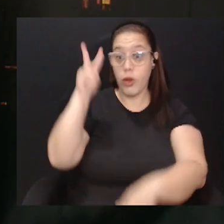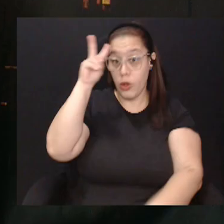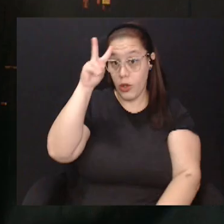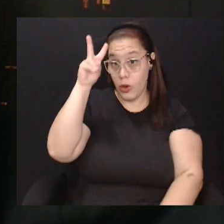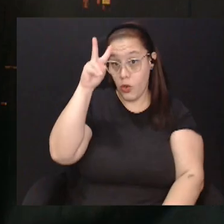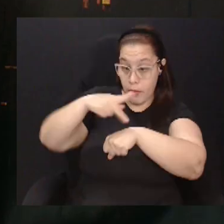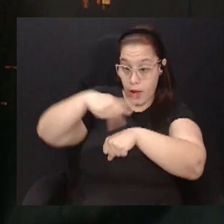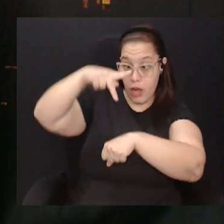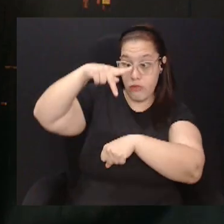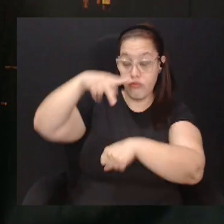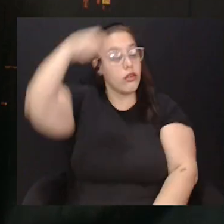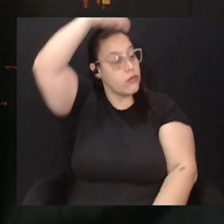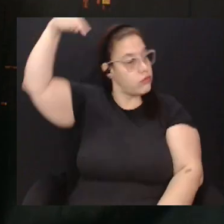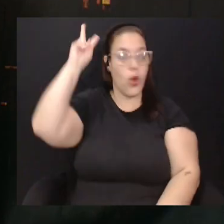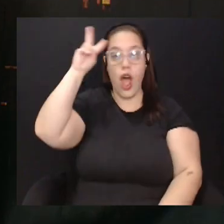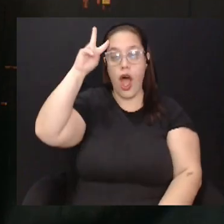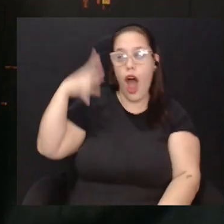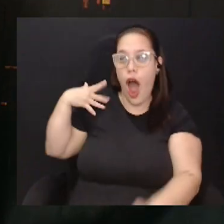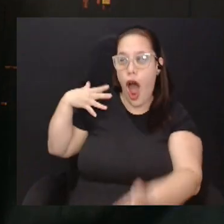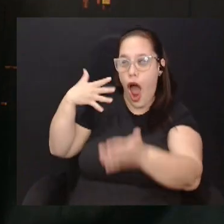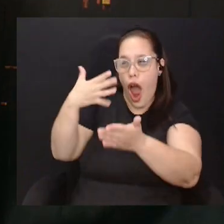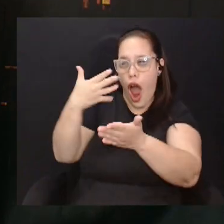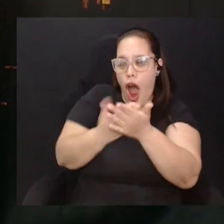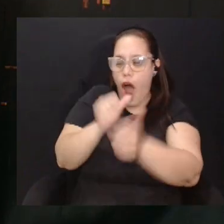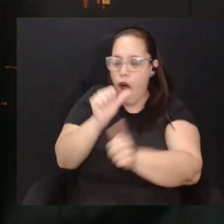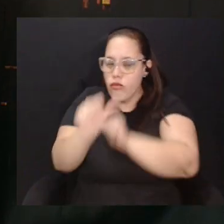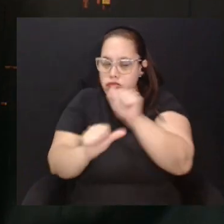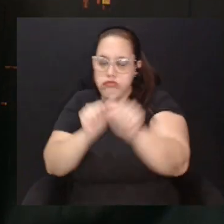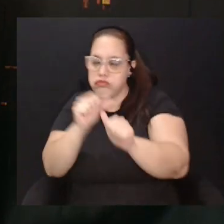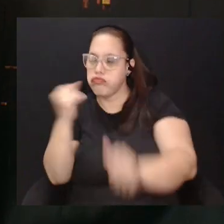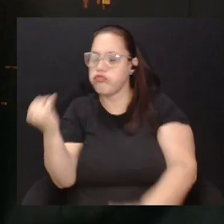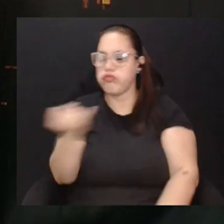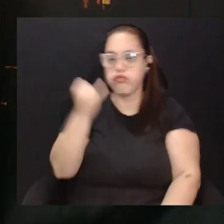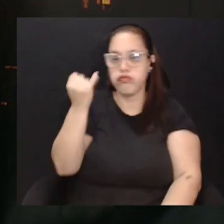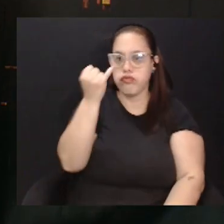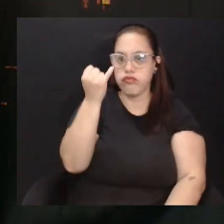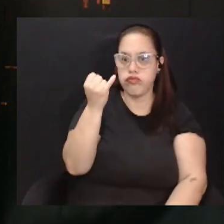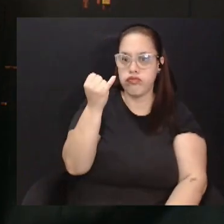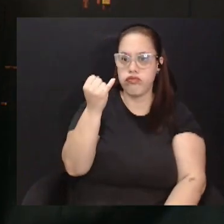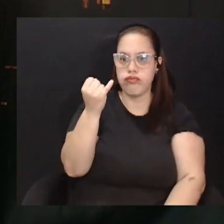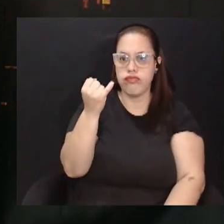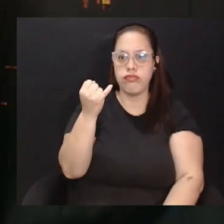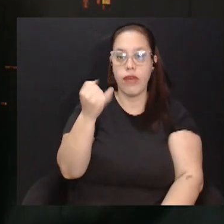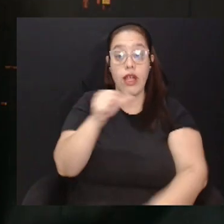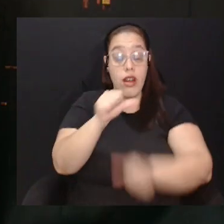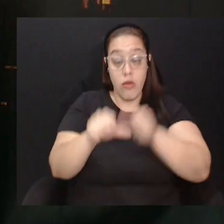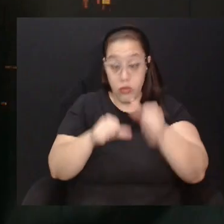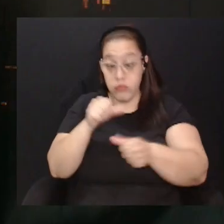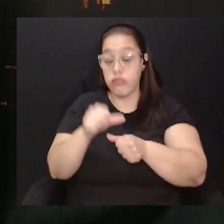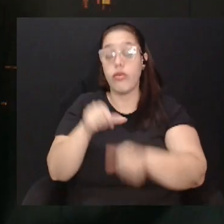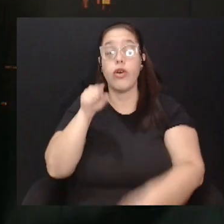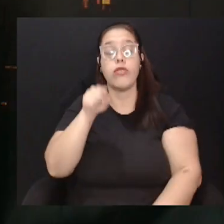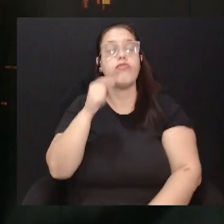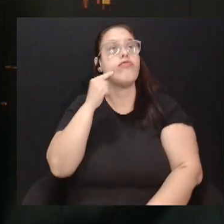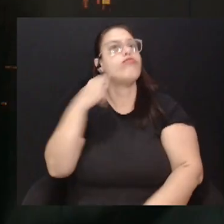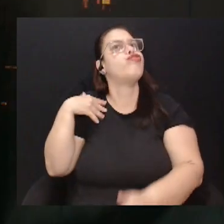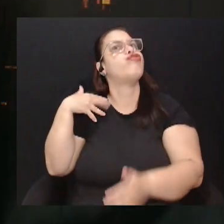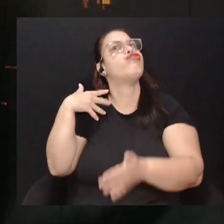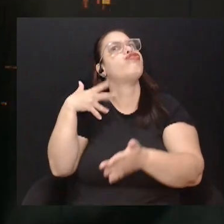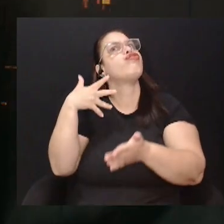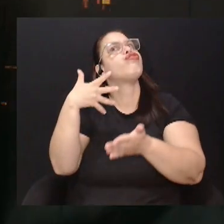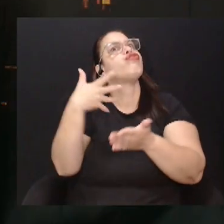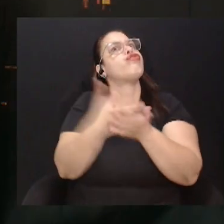as tradições, o que mudou, a importância dessa mudança e o que a gente carrega na nossa memória, tá